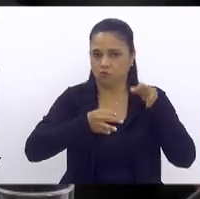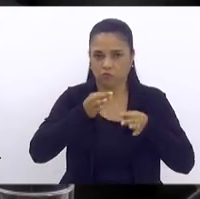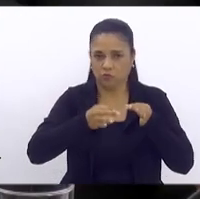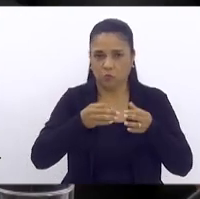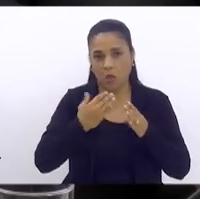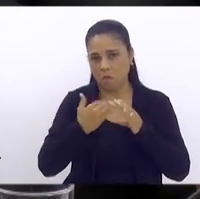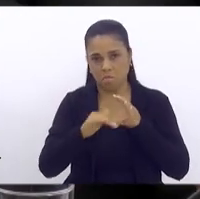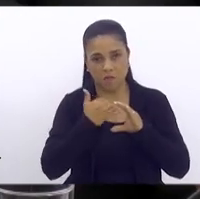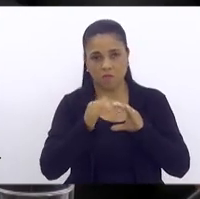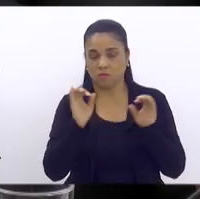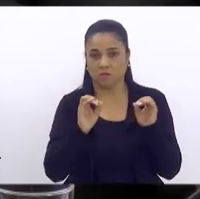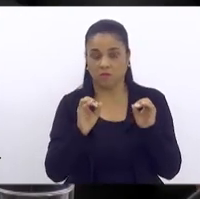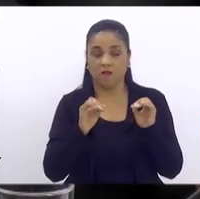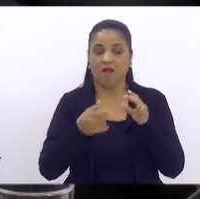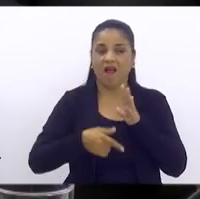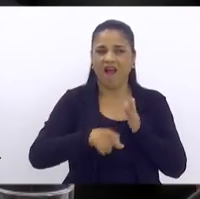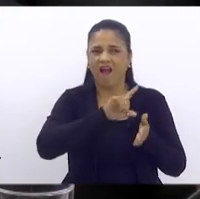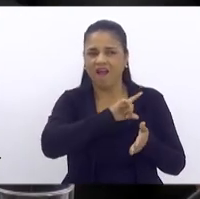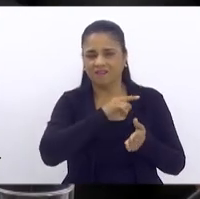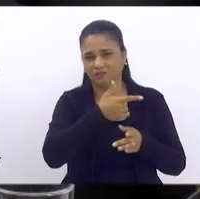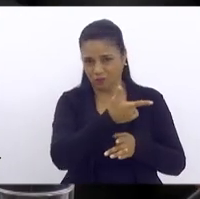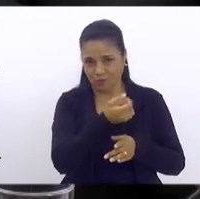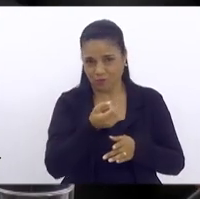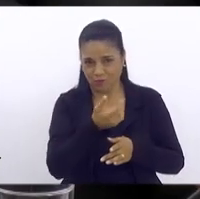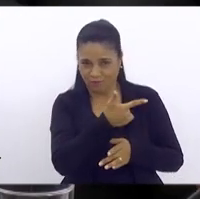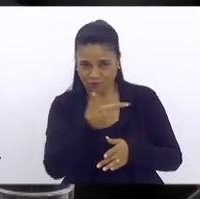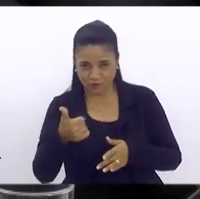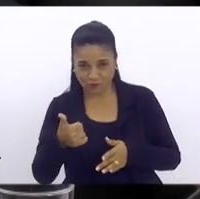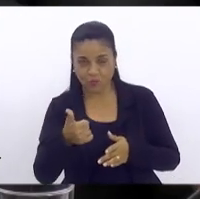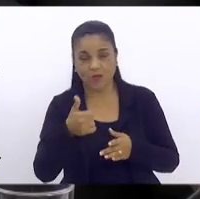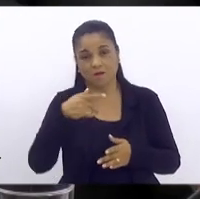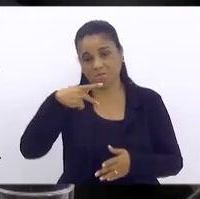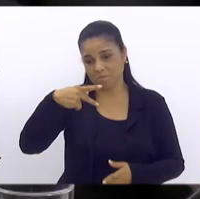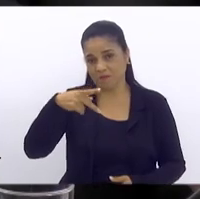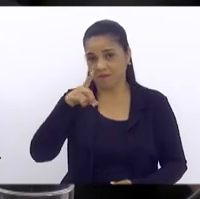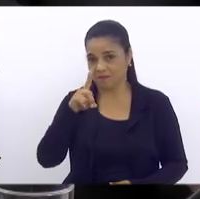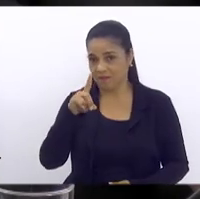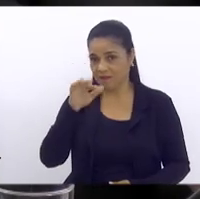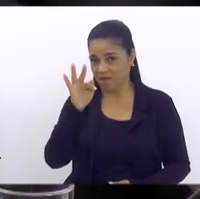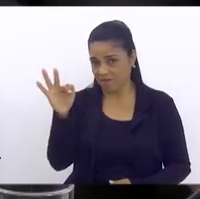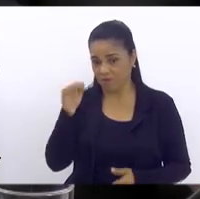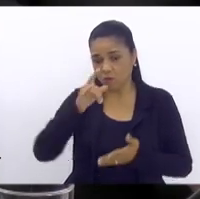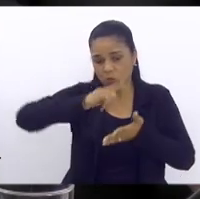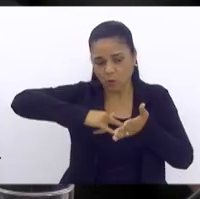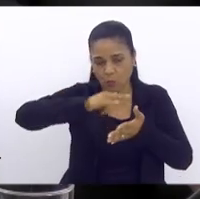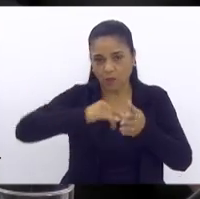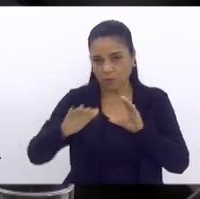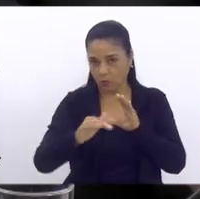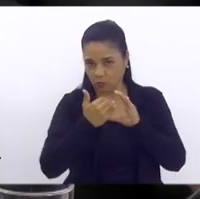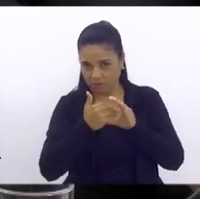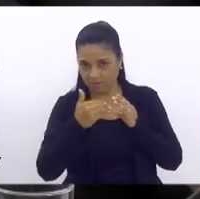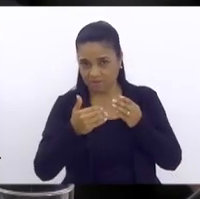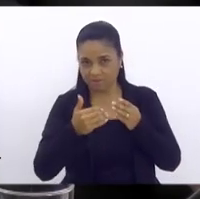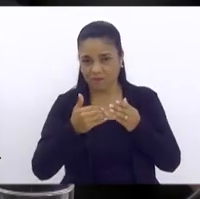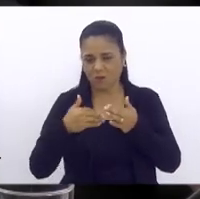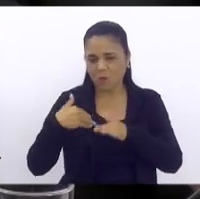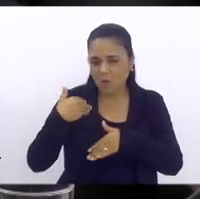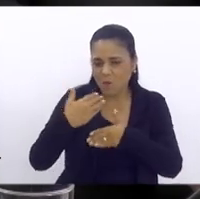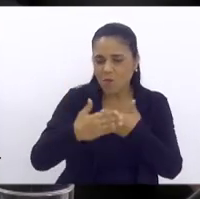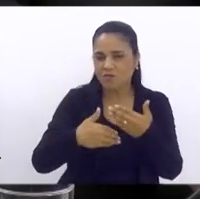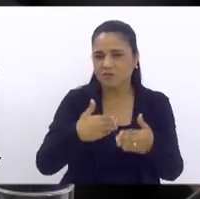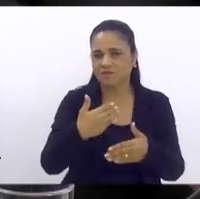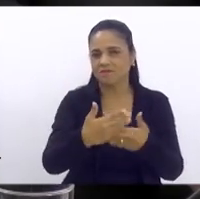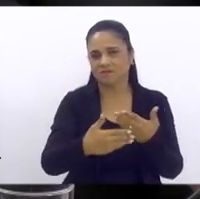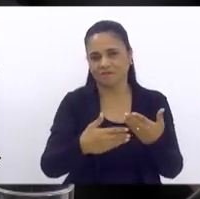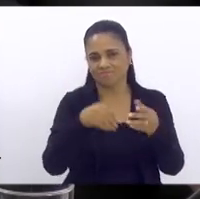É, no início era assim. Até 2021, ele era um PDF com os documentos, né, que chegavam no e-mail. Porque era um processo de amadurecimento,